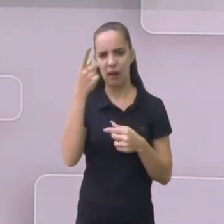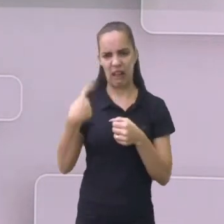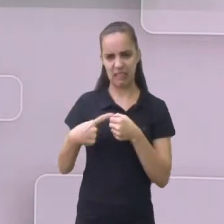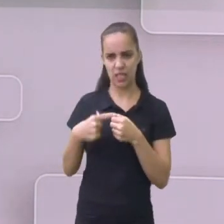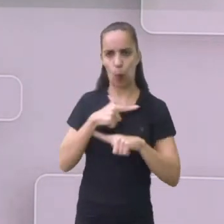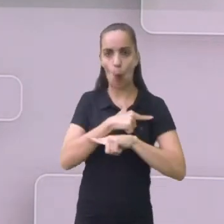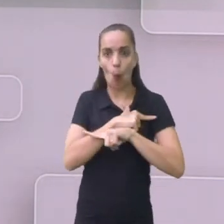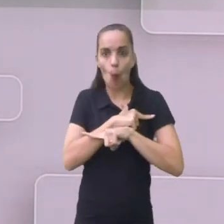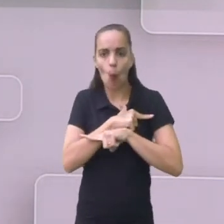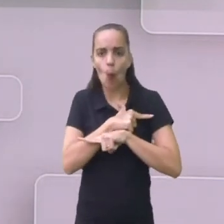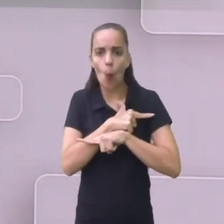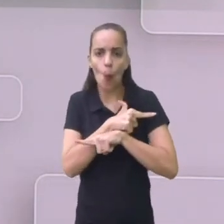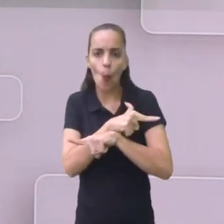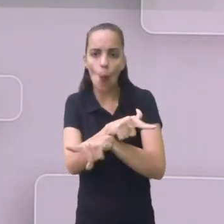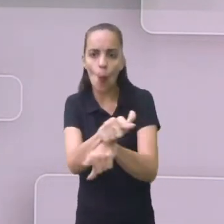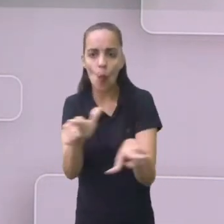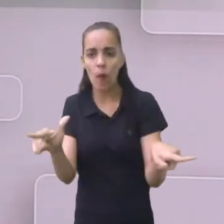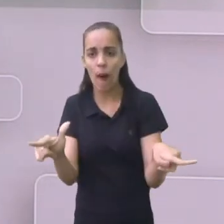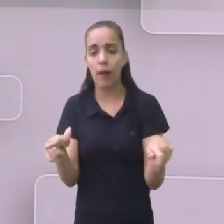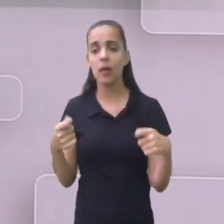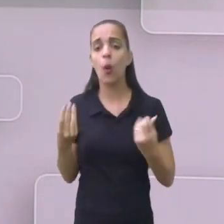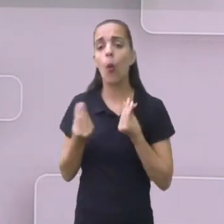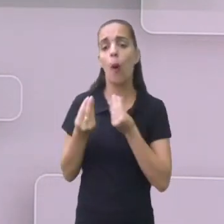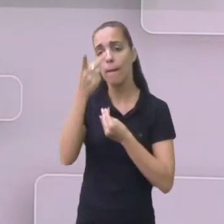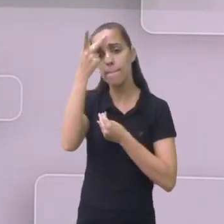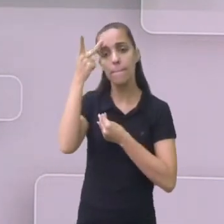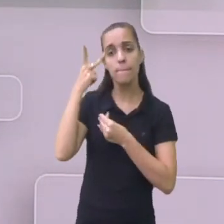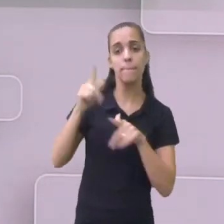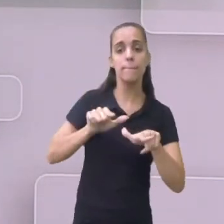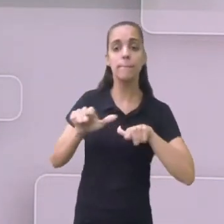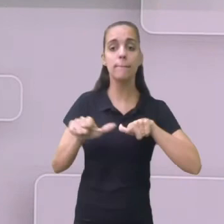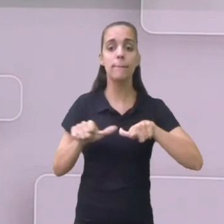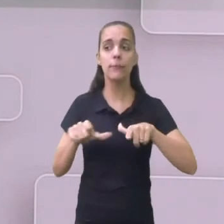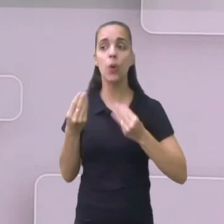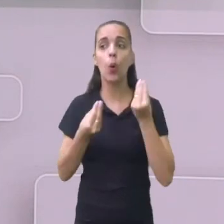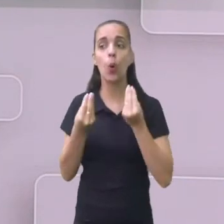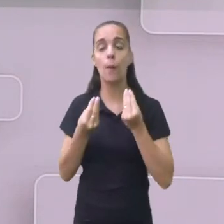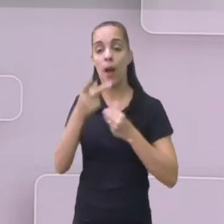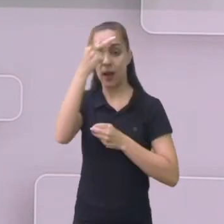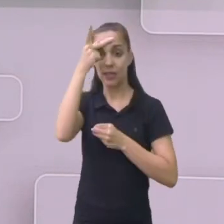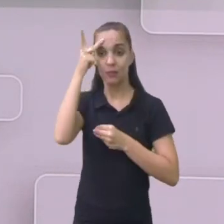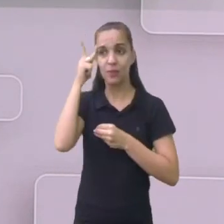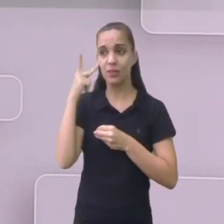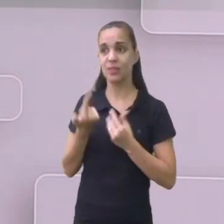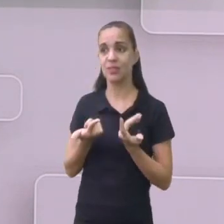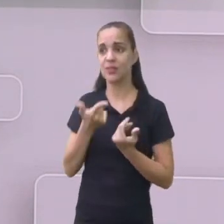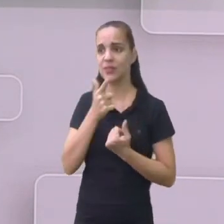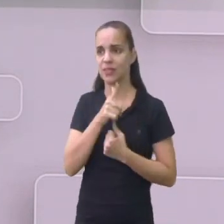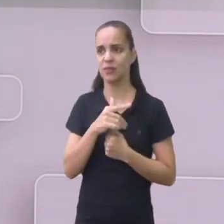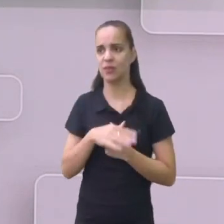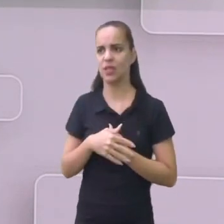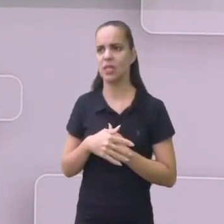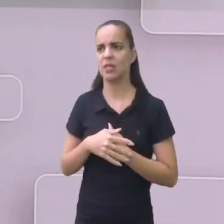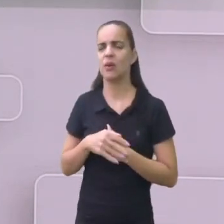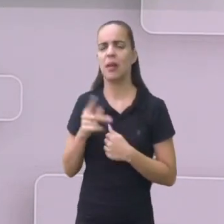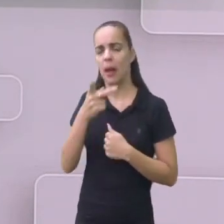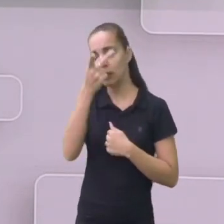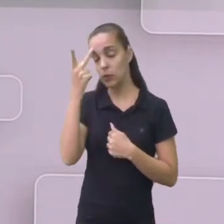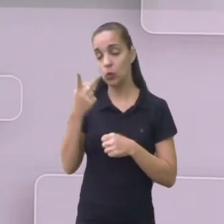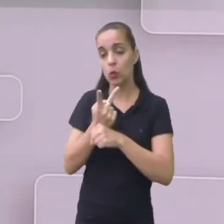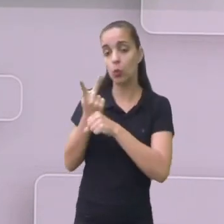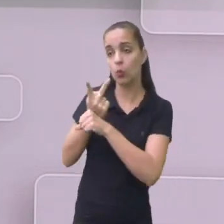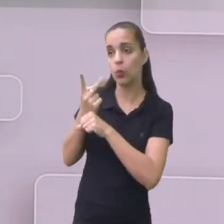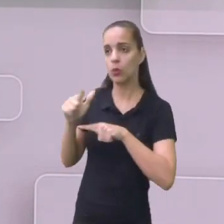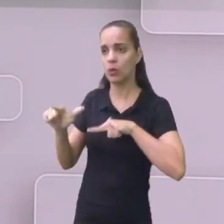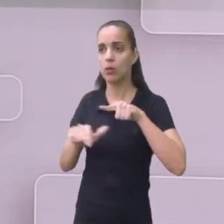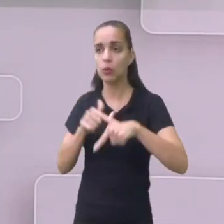cidades próximas. Imagine só como várias pessoas foram deslocadas até em busca de emprego, né?